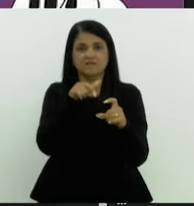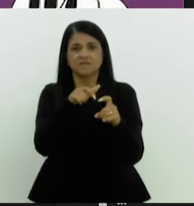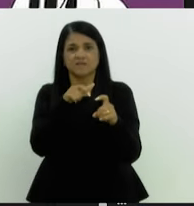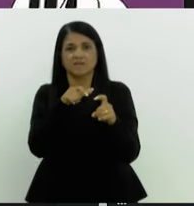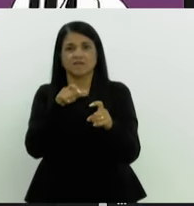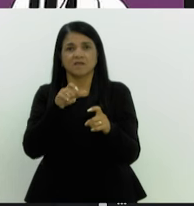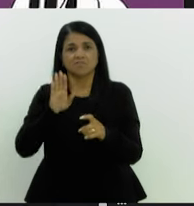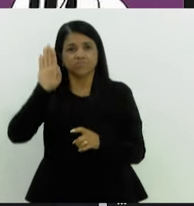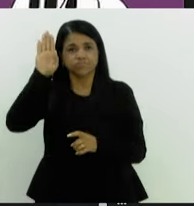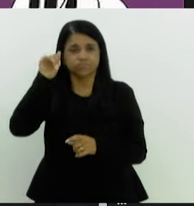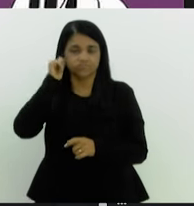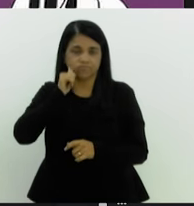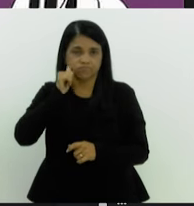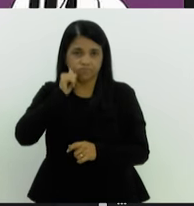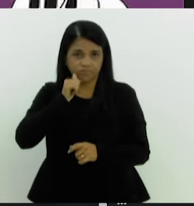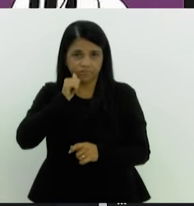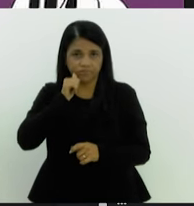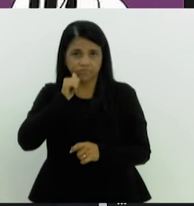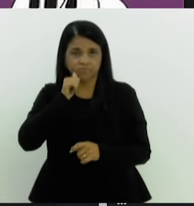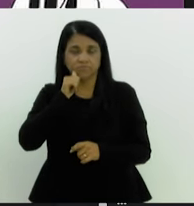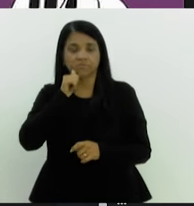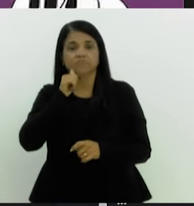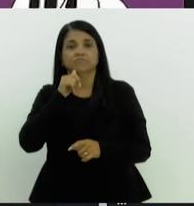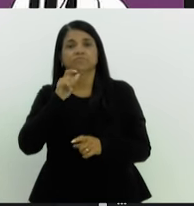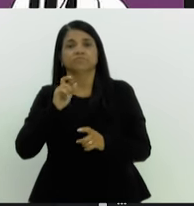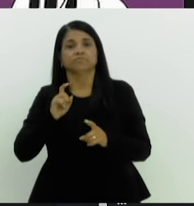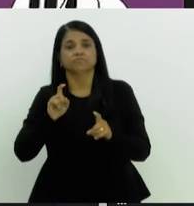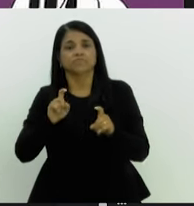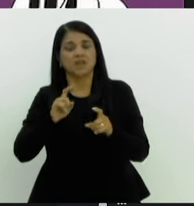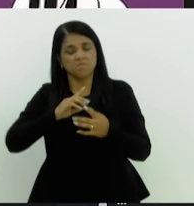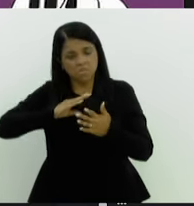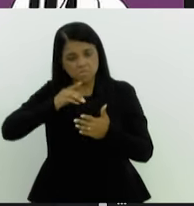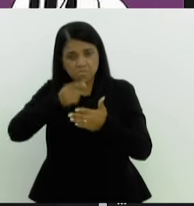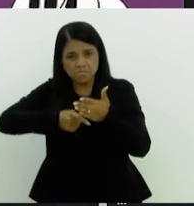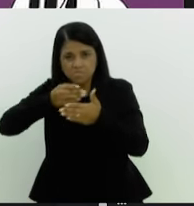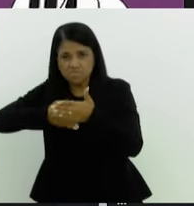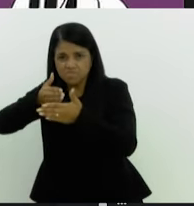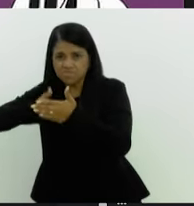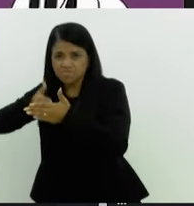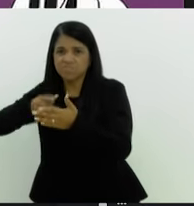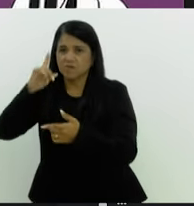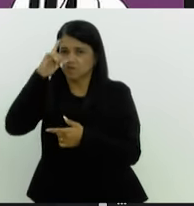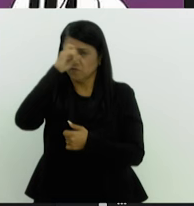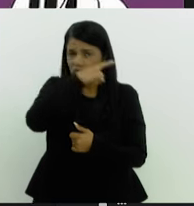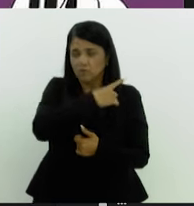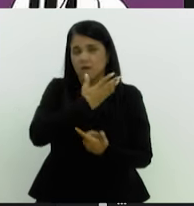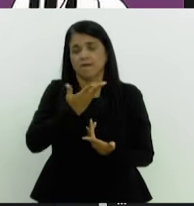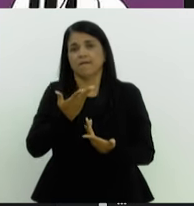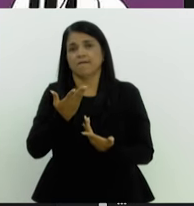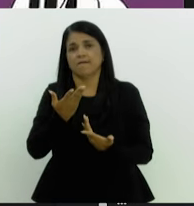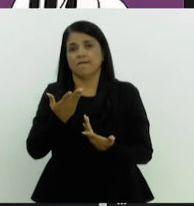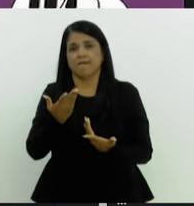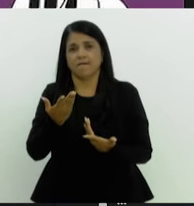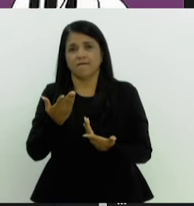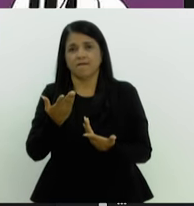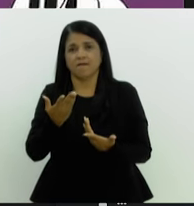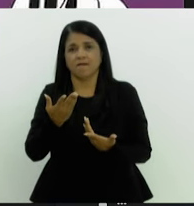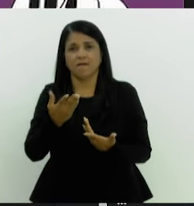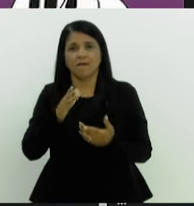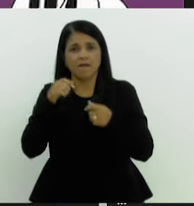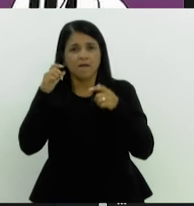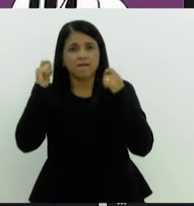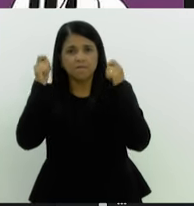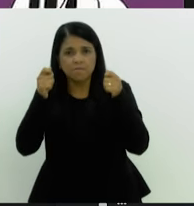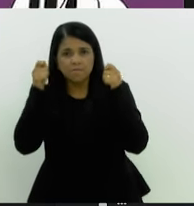a detentora de Mandato eletivo para impedir para dificultar para criar qualquer tipo de ópice a sua campanha